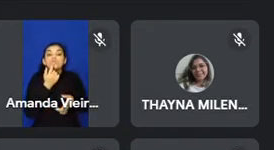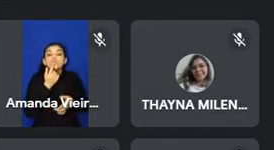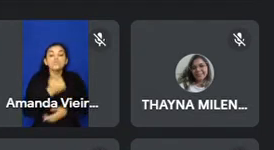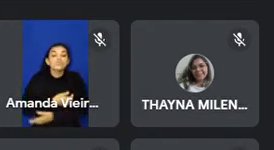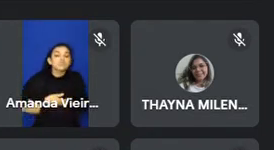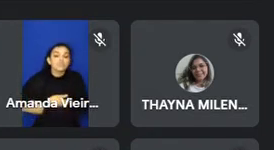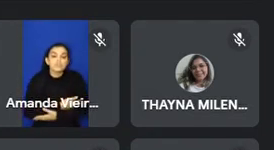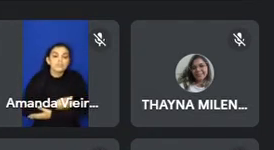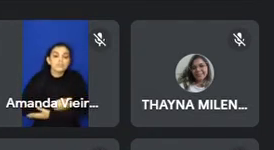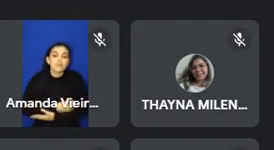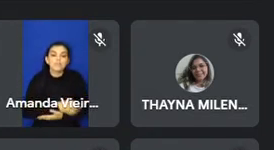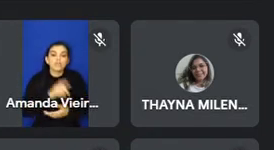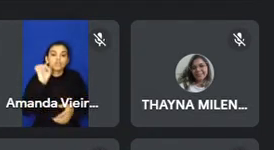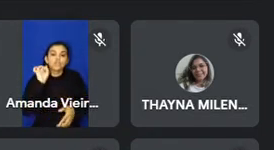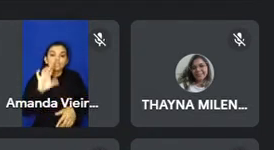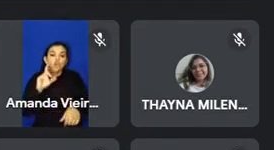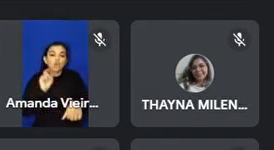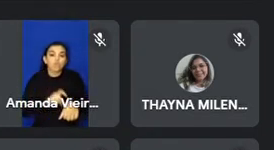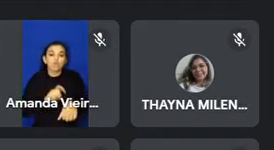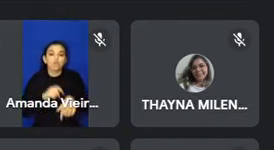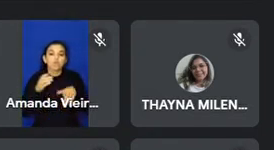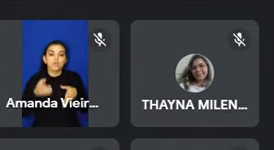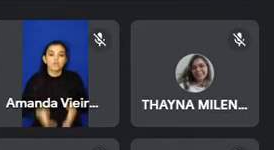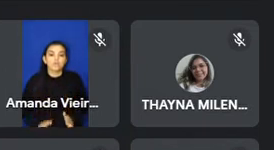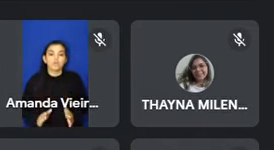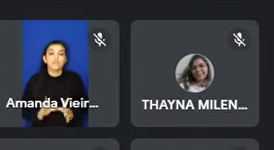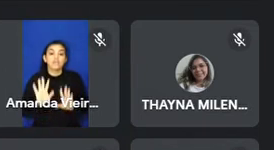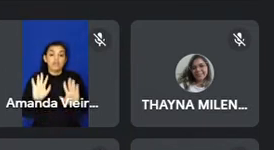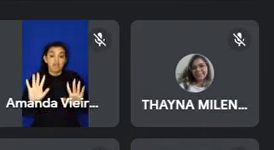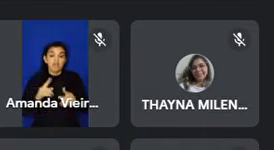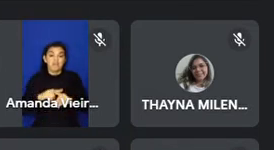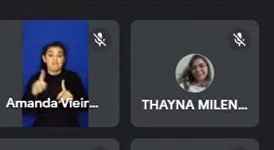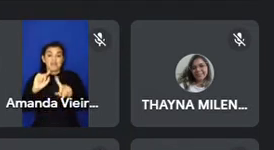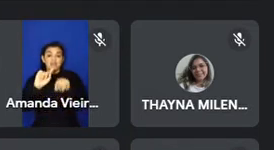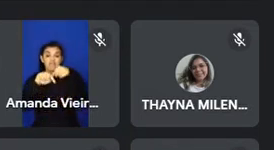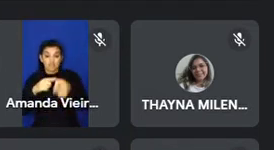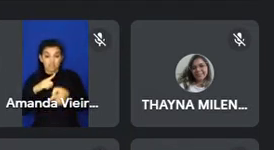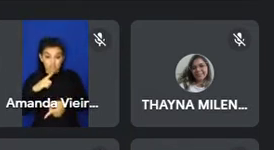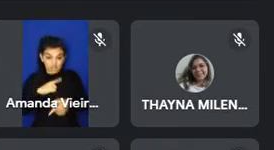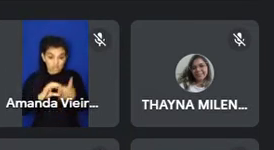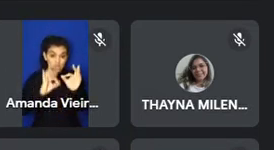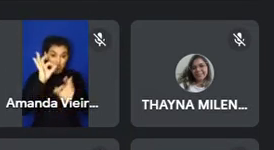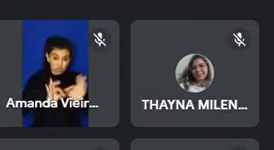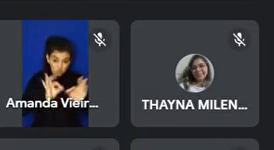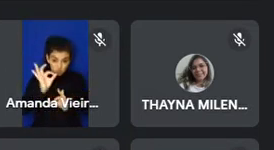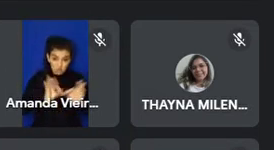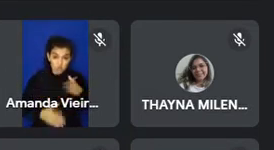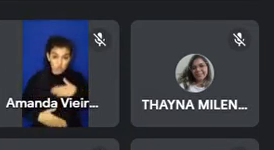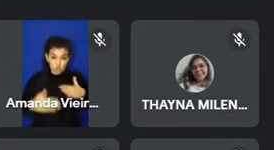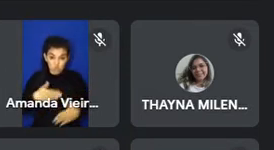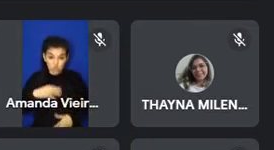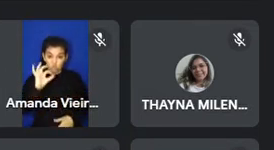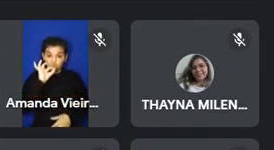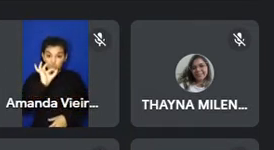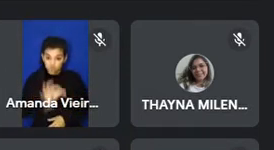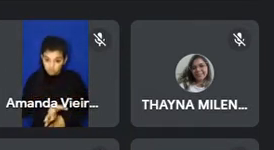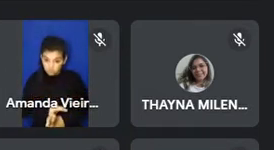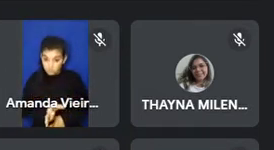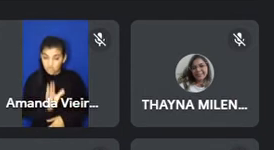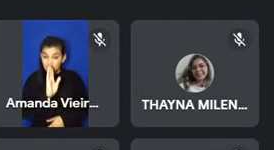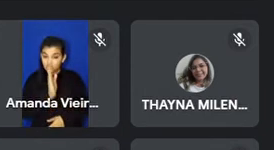momento do nascimento. Aqui não, ele já tem os anticorpos prontos atacar devido às células de memória, e